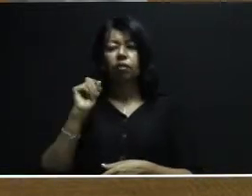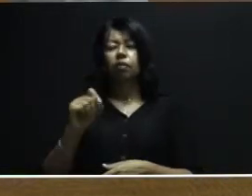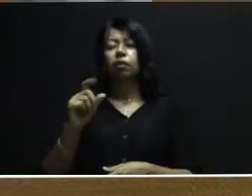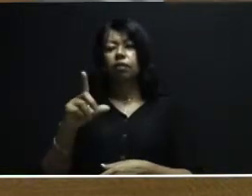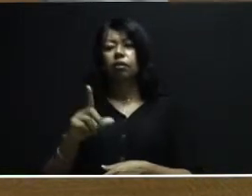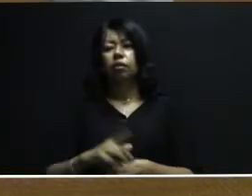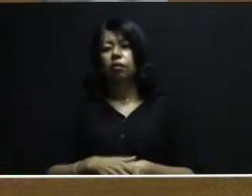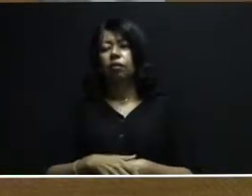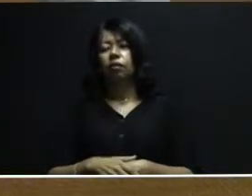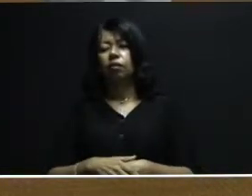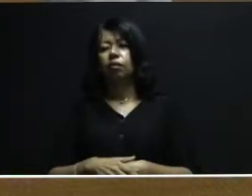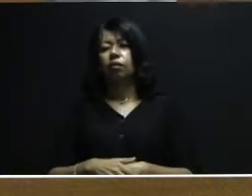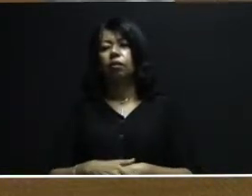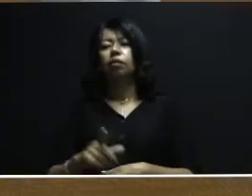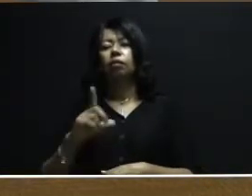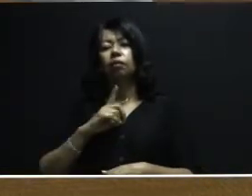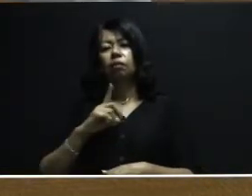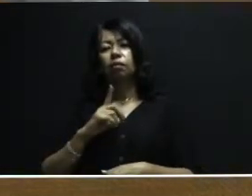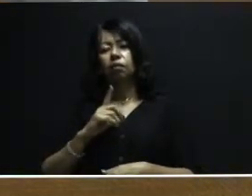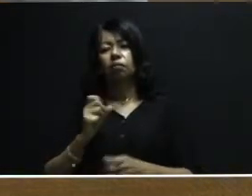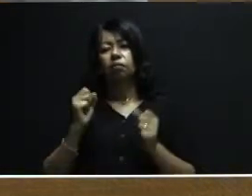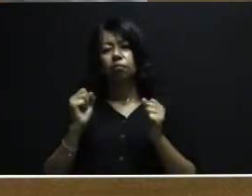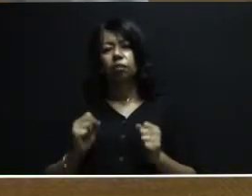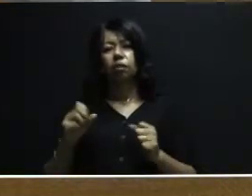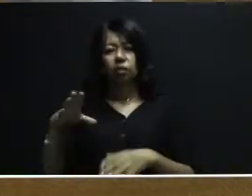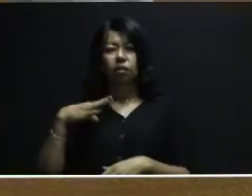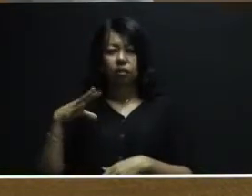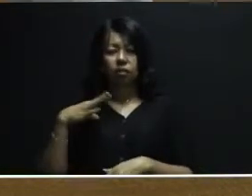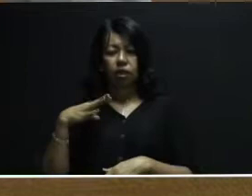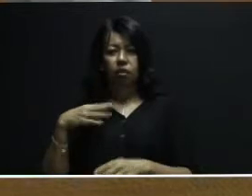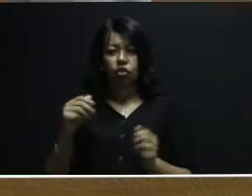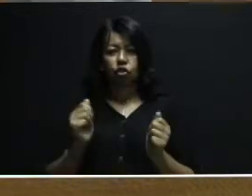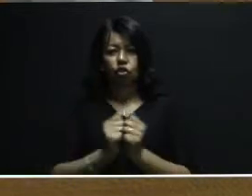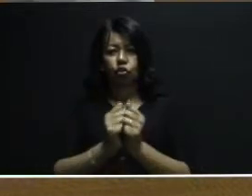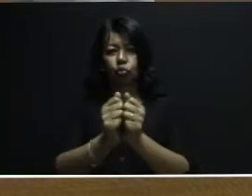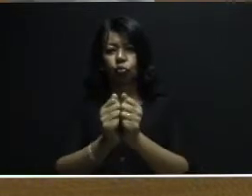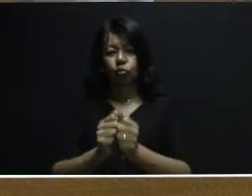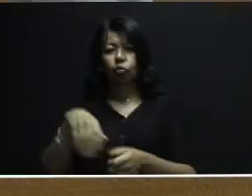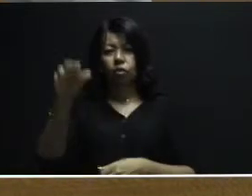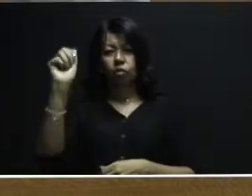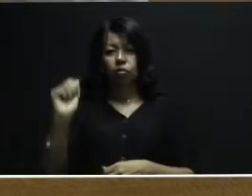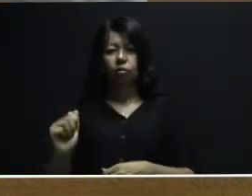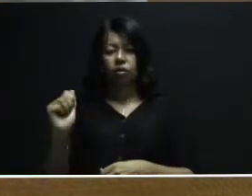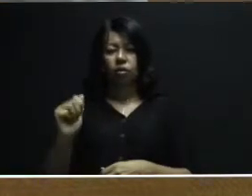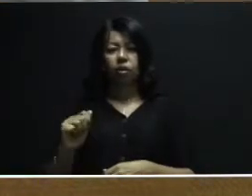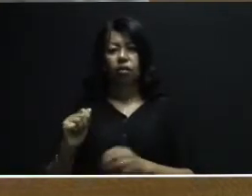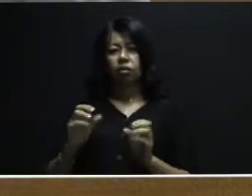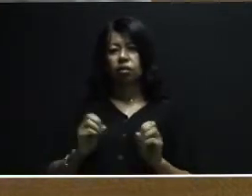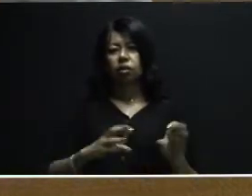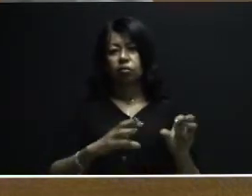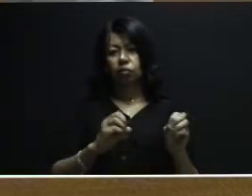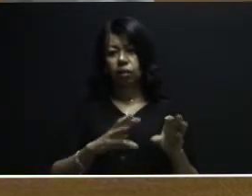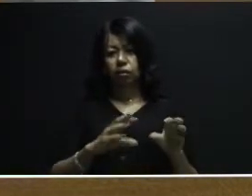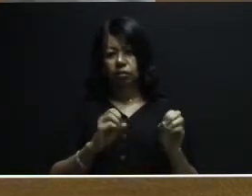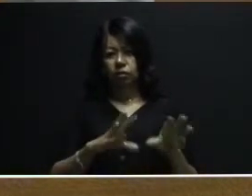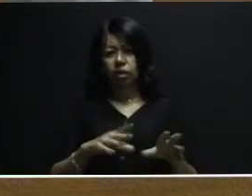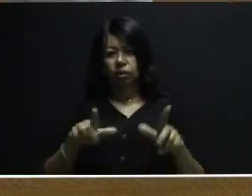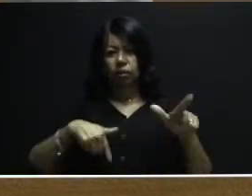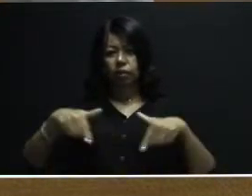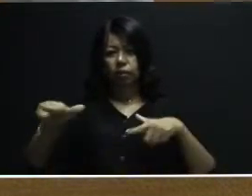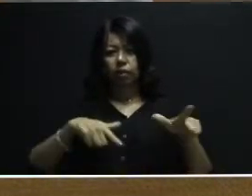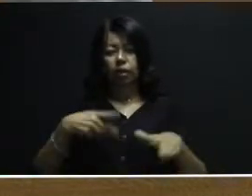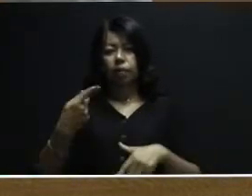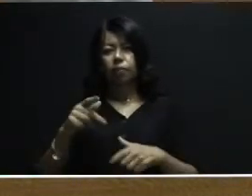têm o poder da cidade, de, junto com as autoridades educacionais, trabalhar